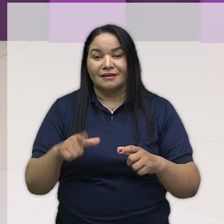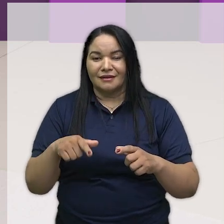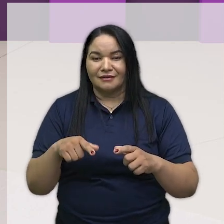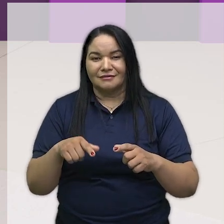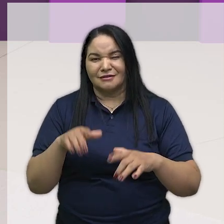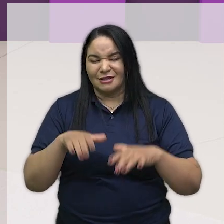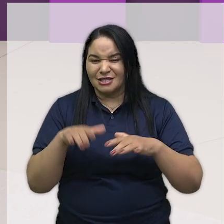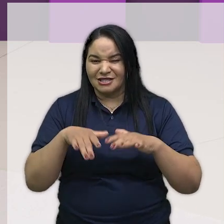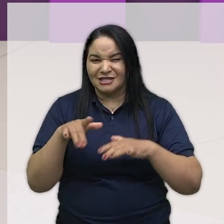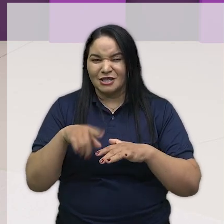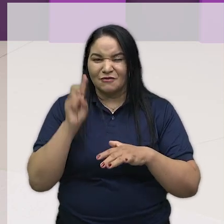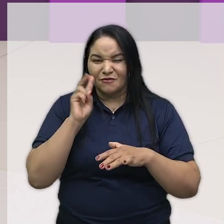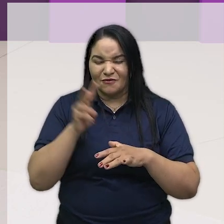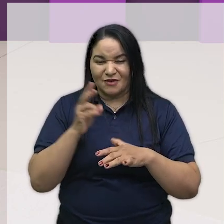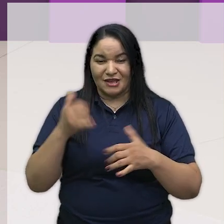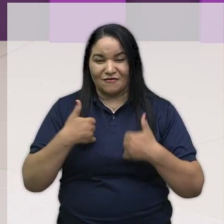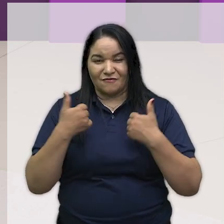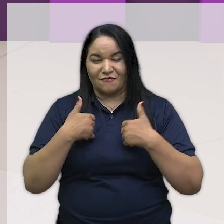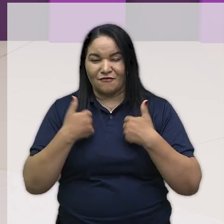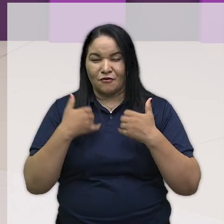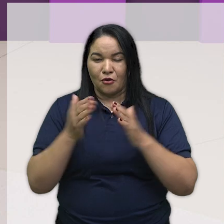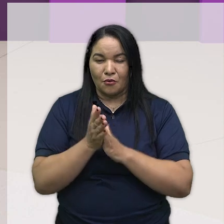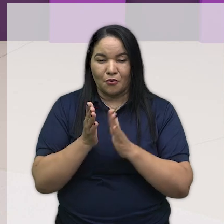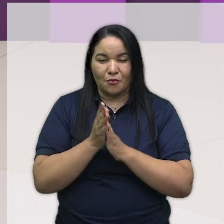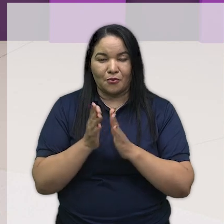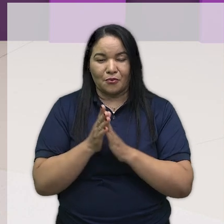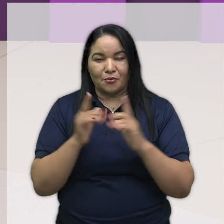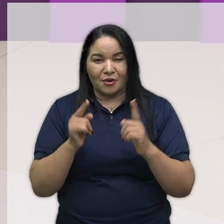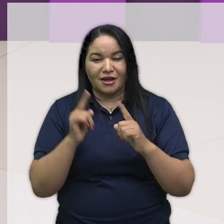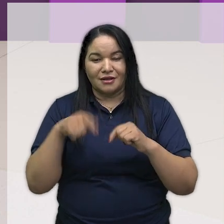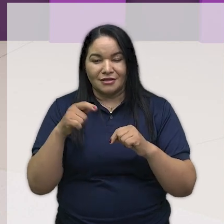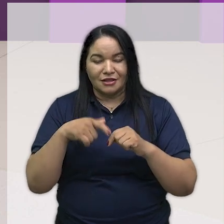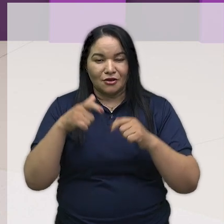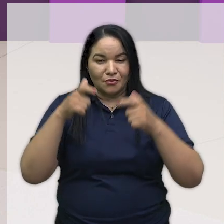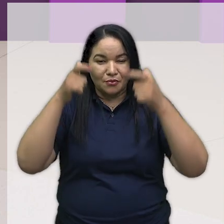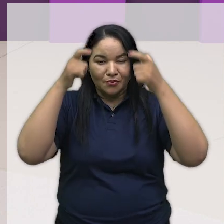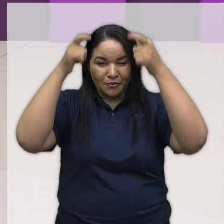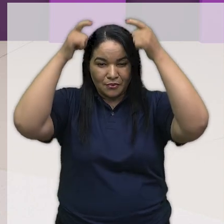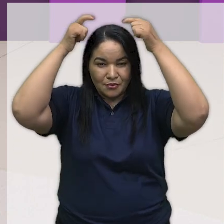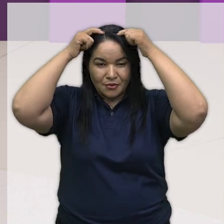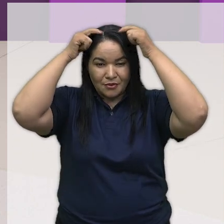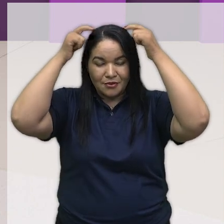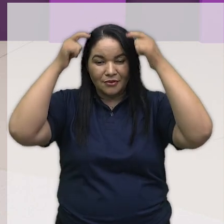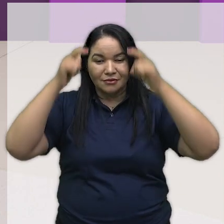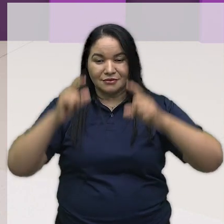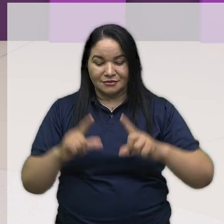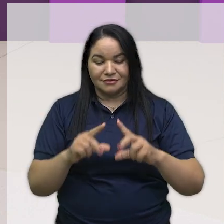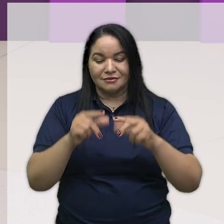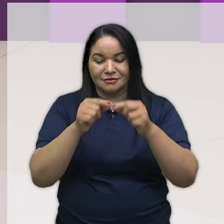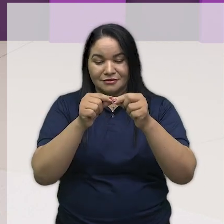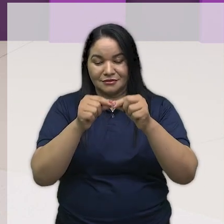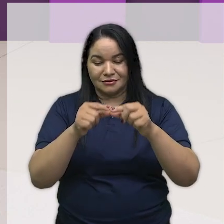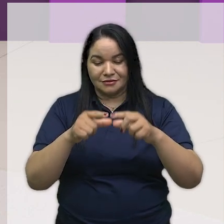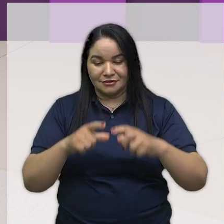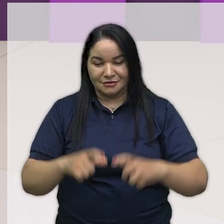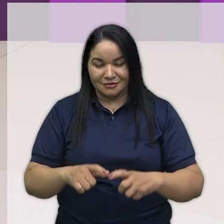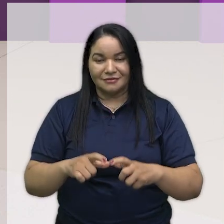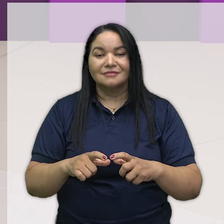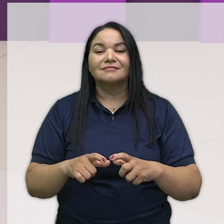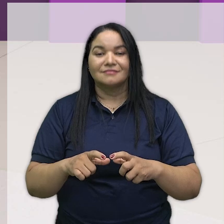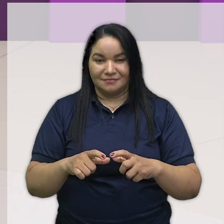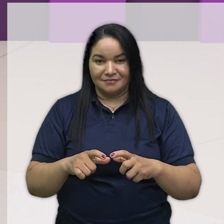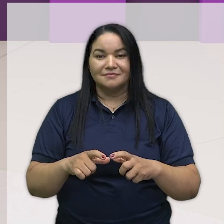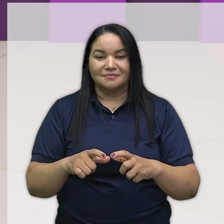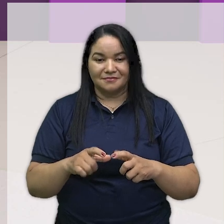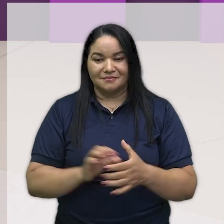nunca foi para um aniversário ali infantil e tem aquele chapéuzinho para você colocar, né? Exatamente o formato de